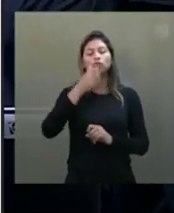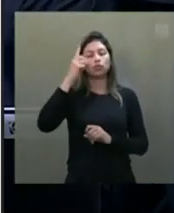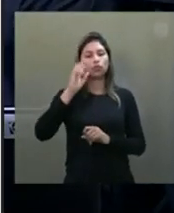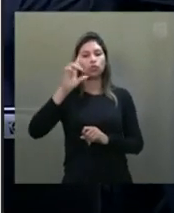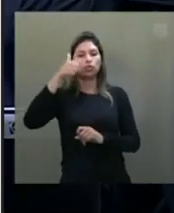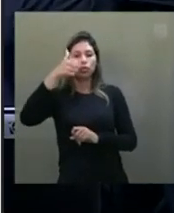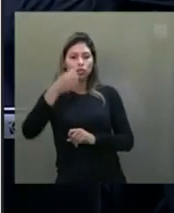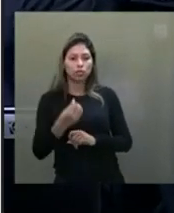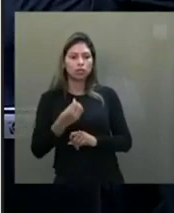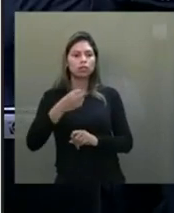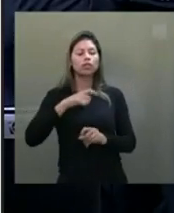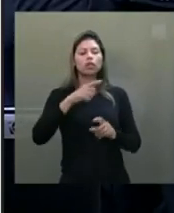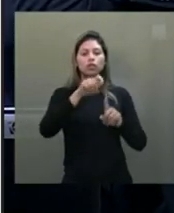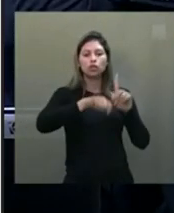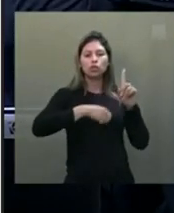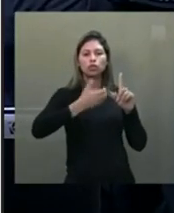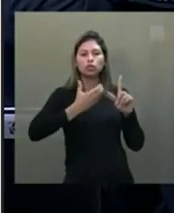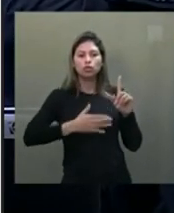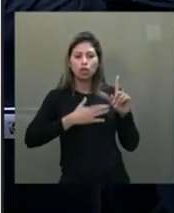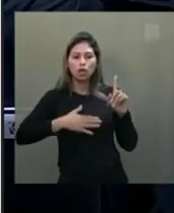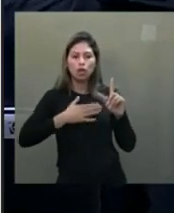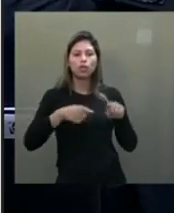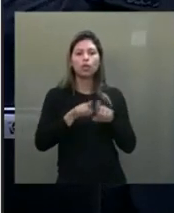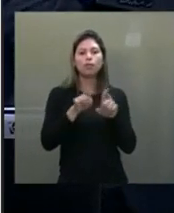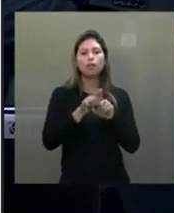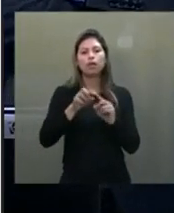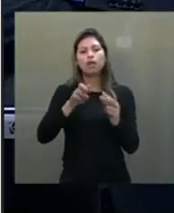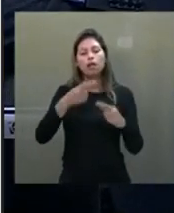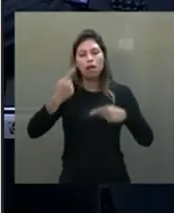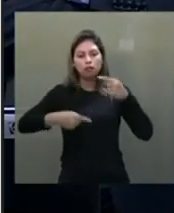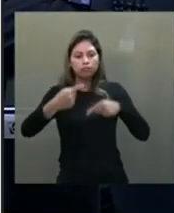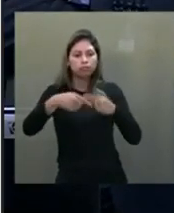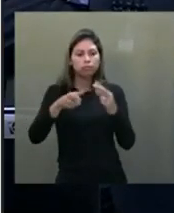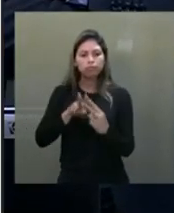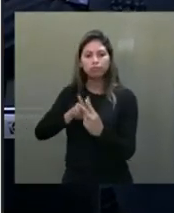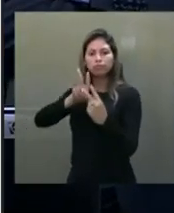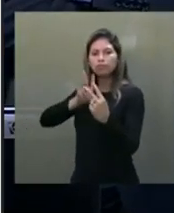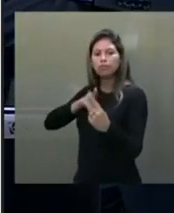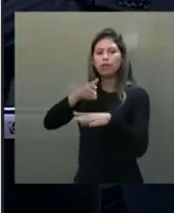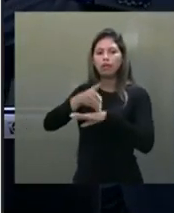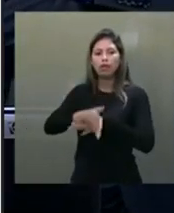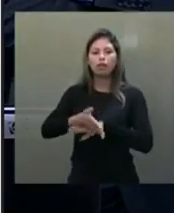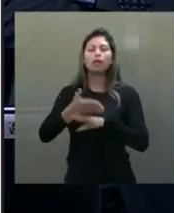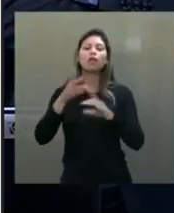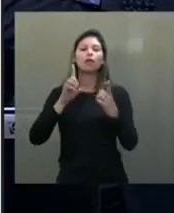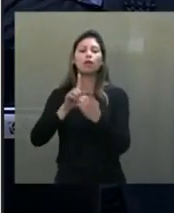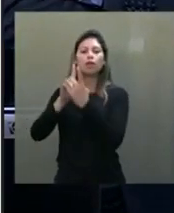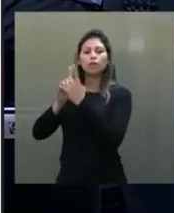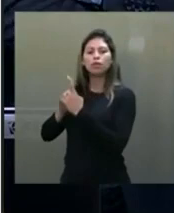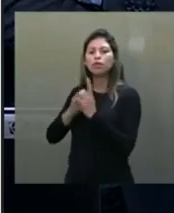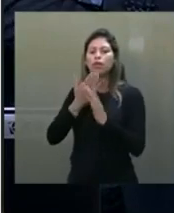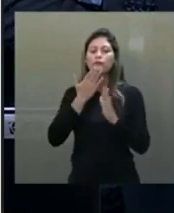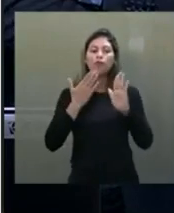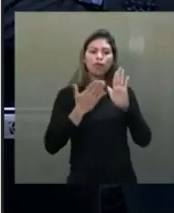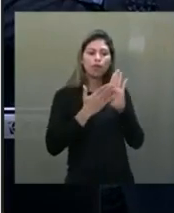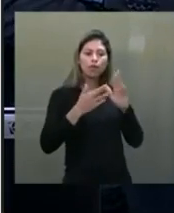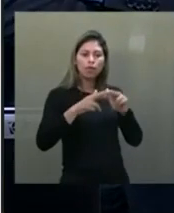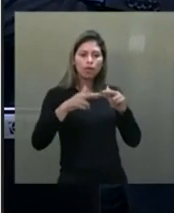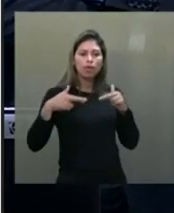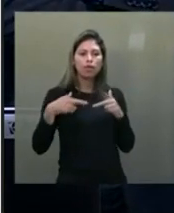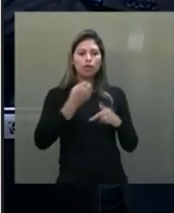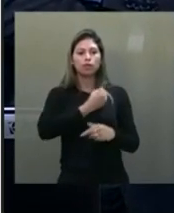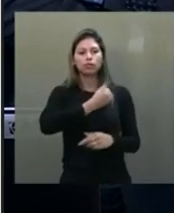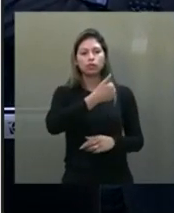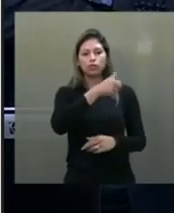Então, fica também essa sugestão para fazermos juntos essa mudança ainda esse ano, mas precisa